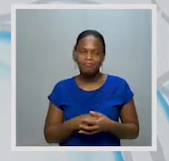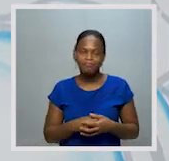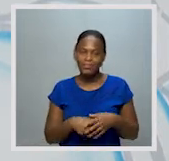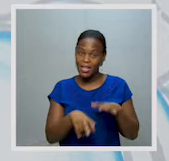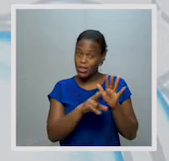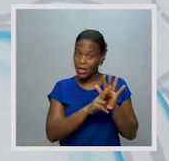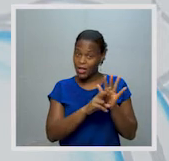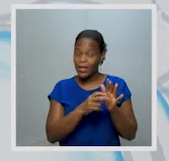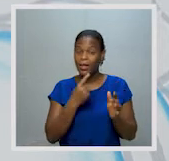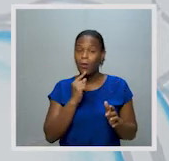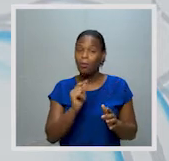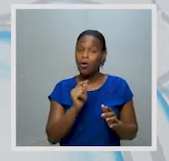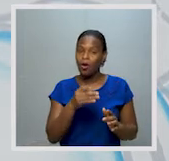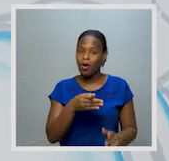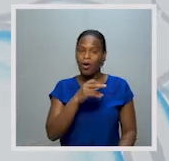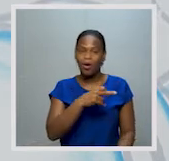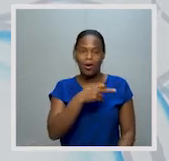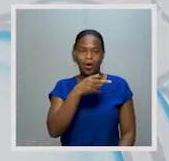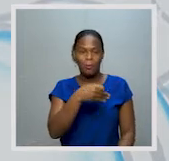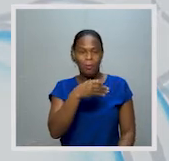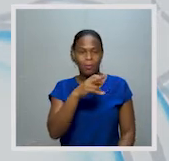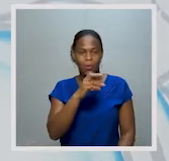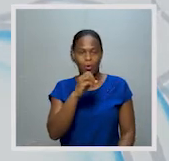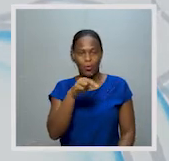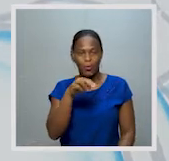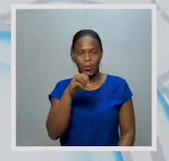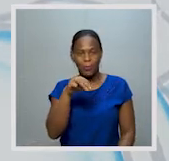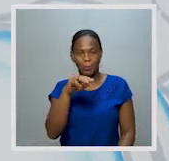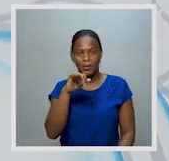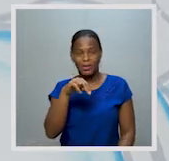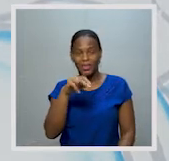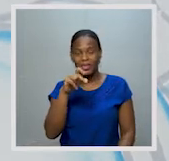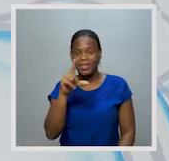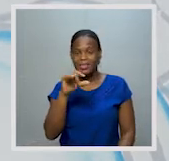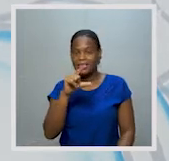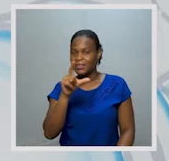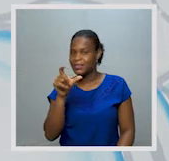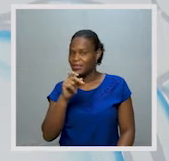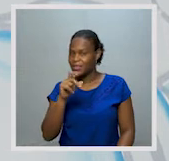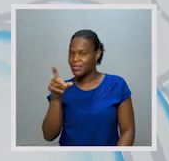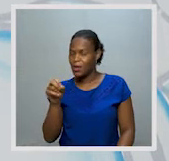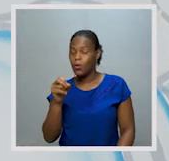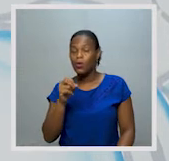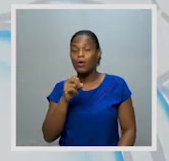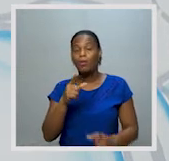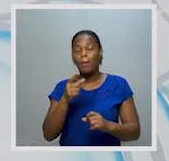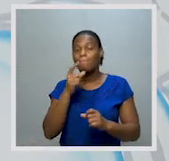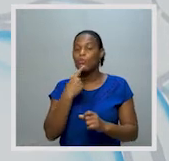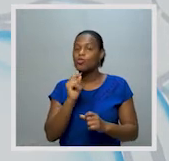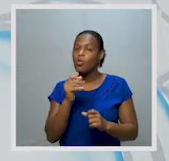nas regras de pronominalização e colocação dos pronomes oblíquos junto aos